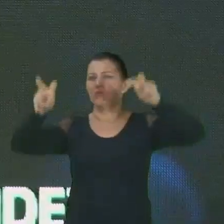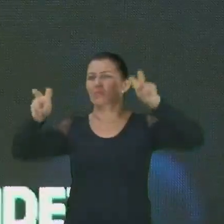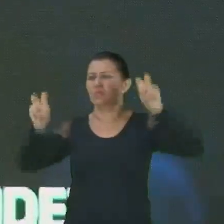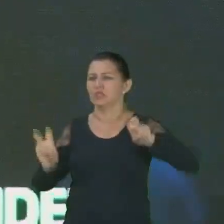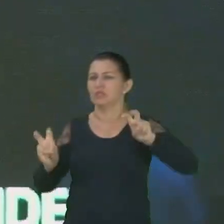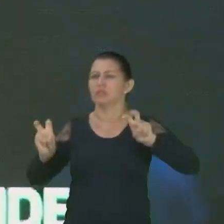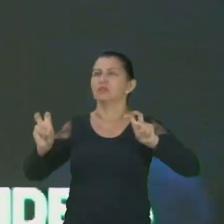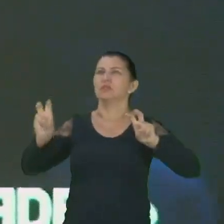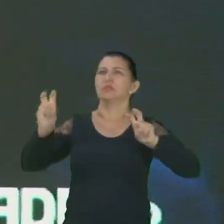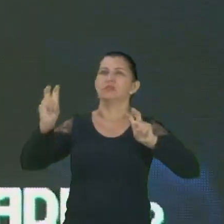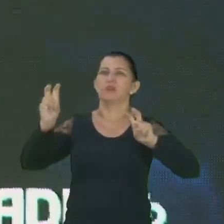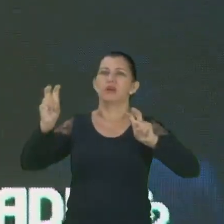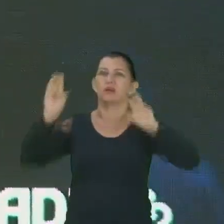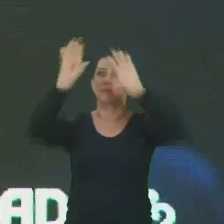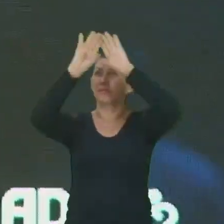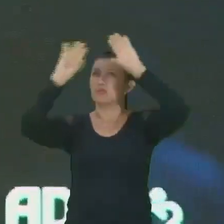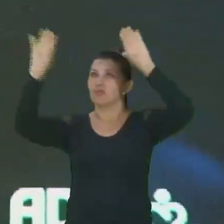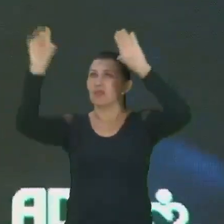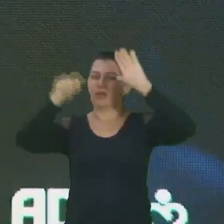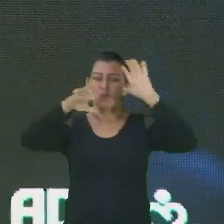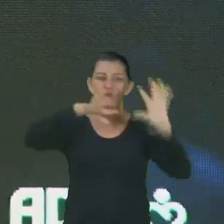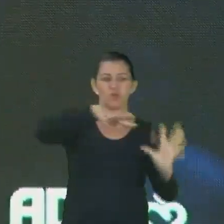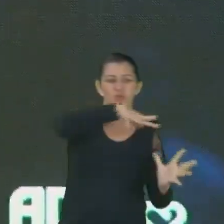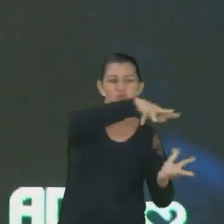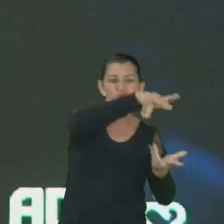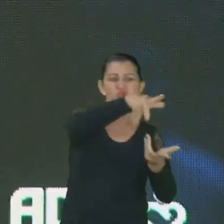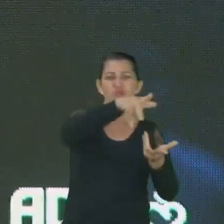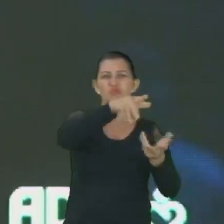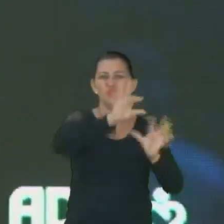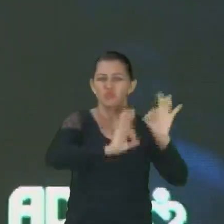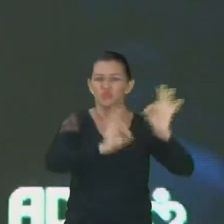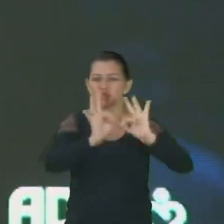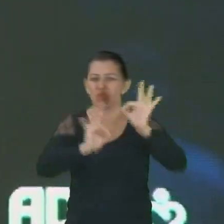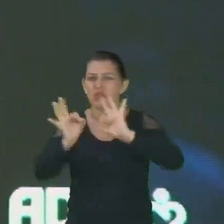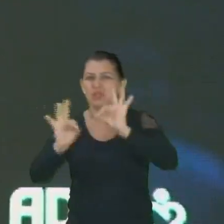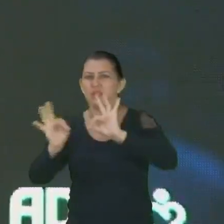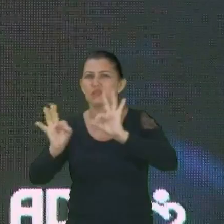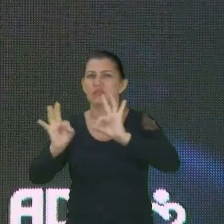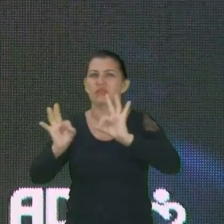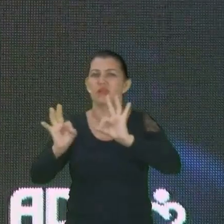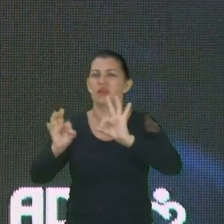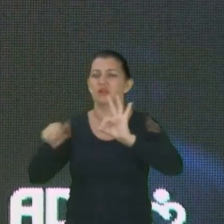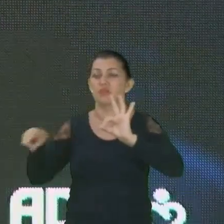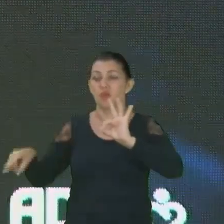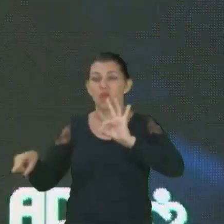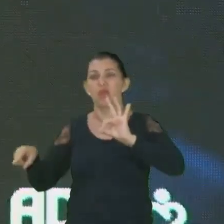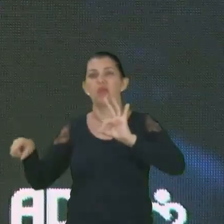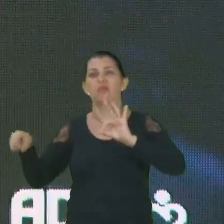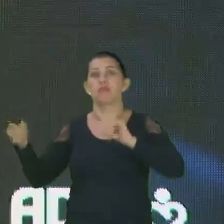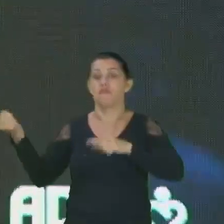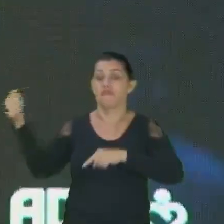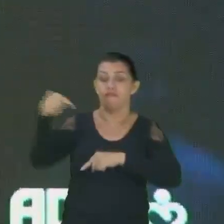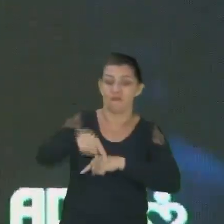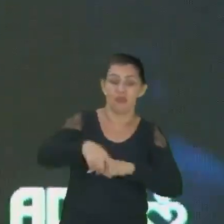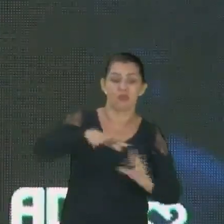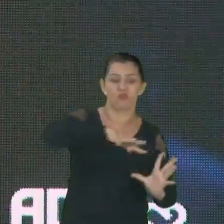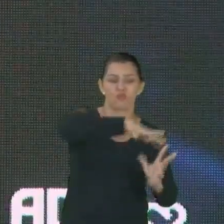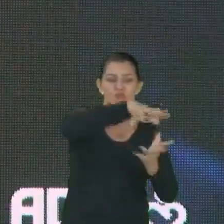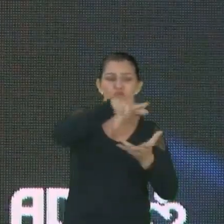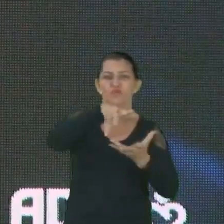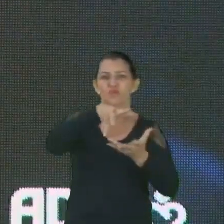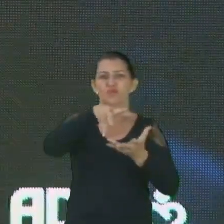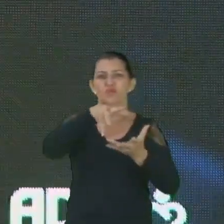oceanos, universo. Ele é a palavra que estava no início. E ele ressuscitou. E ele disse: